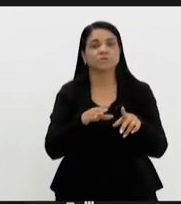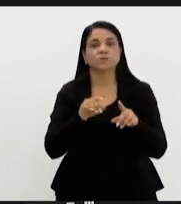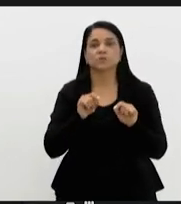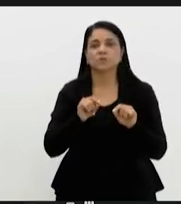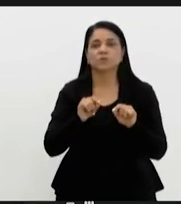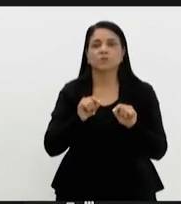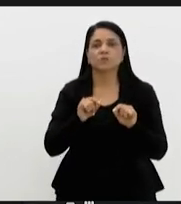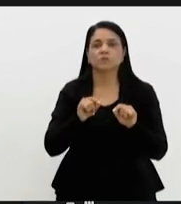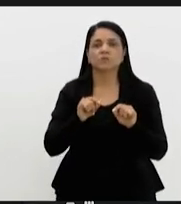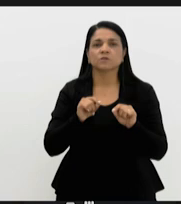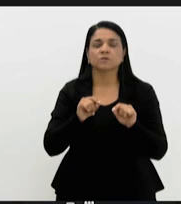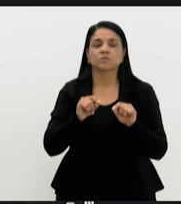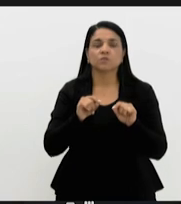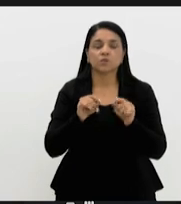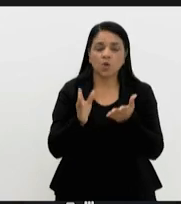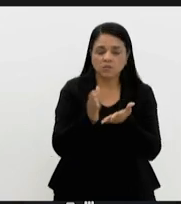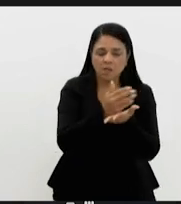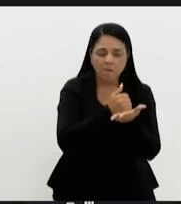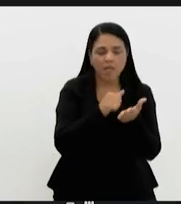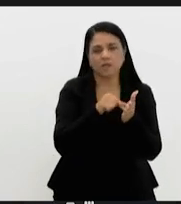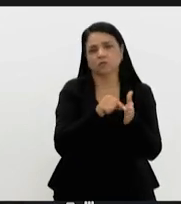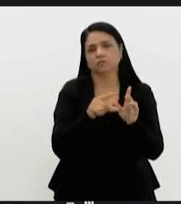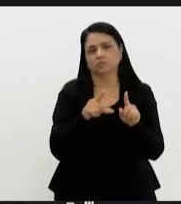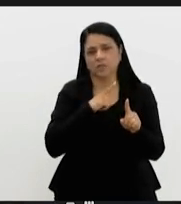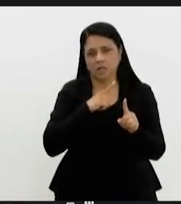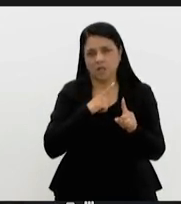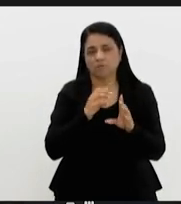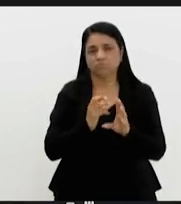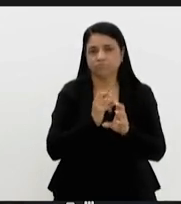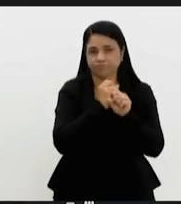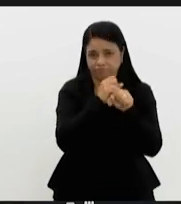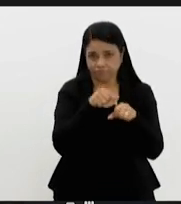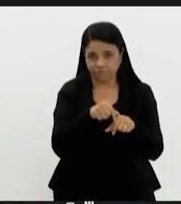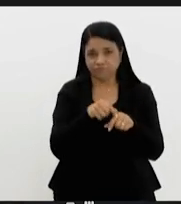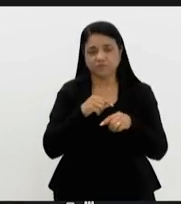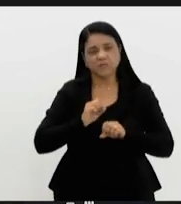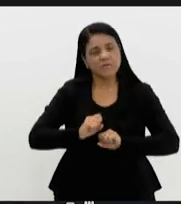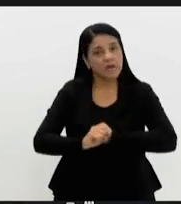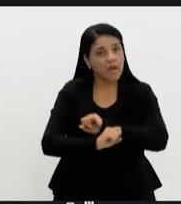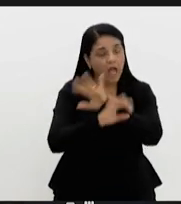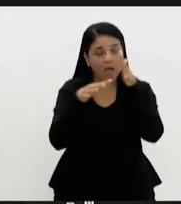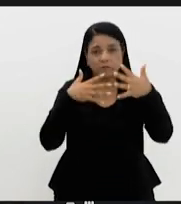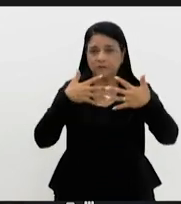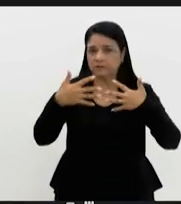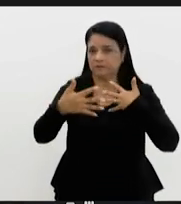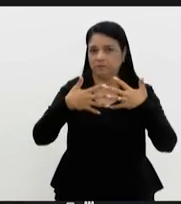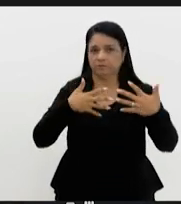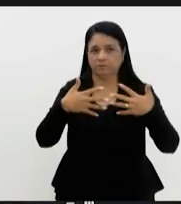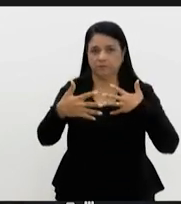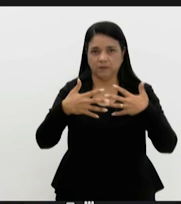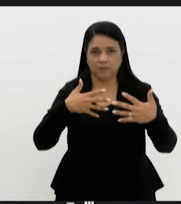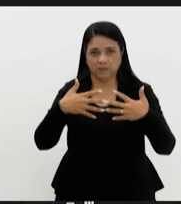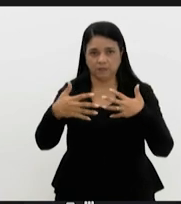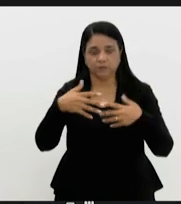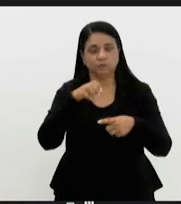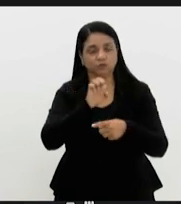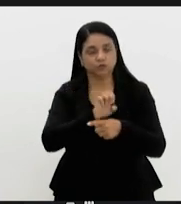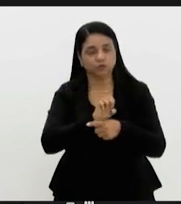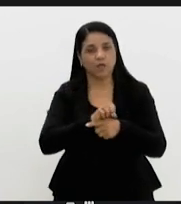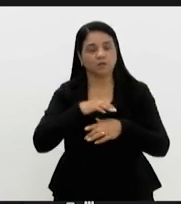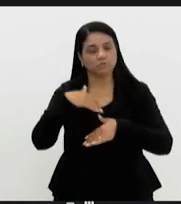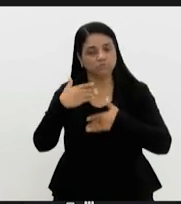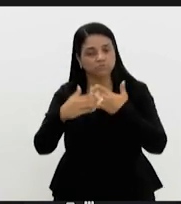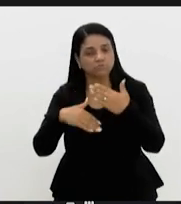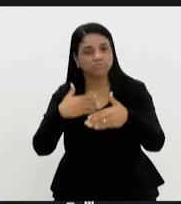que está determinado no nosso orçamento, e a gente vai continuar trabalhando para deixar isso cada vez mais transparente, para que o Estado possa caminhar